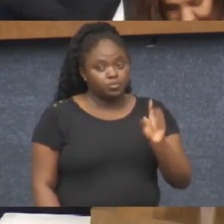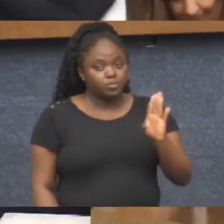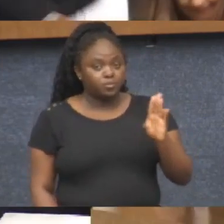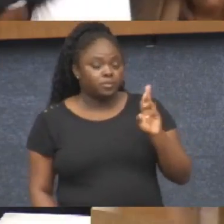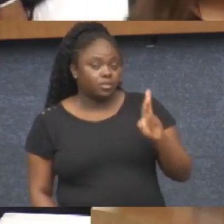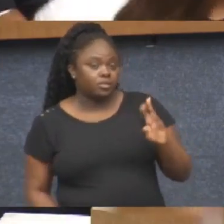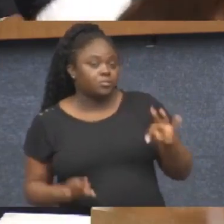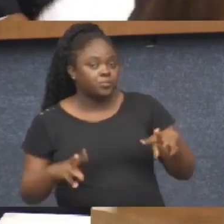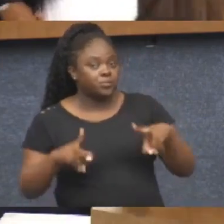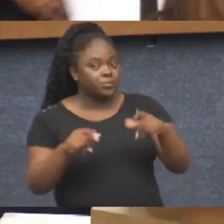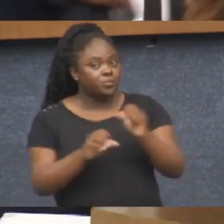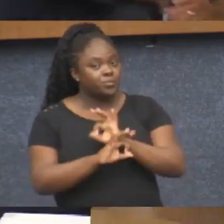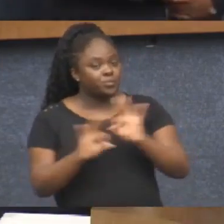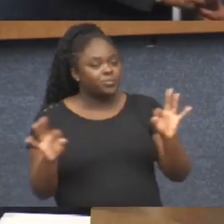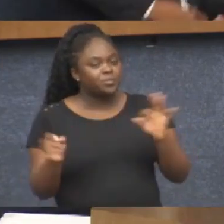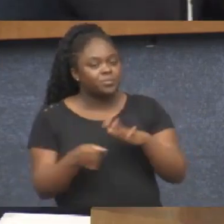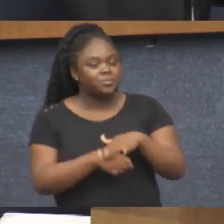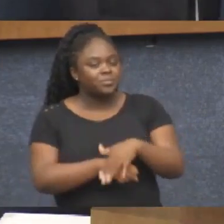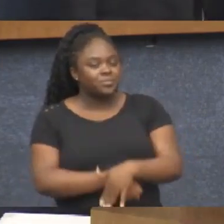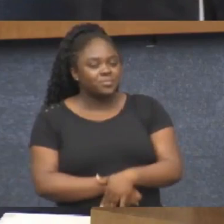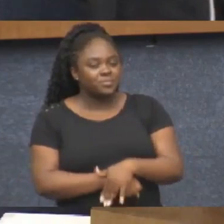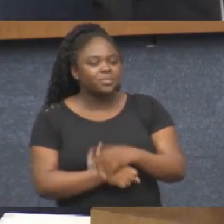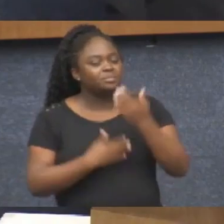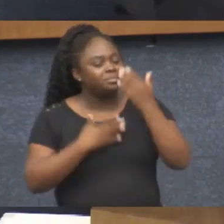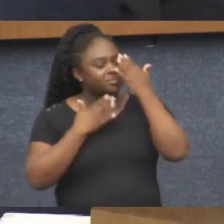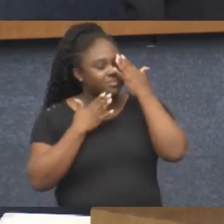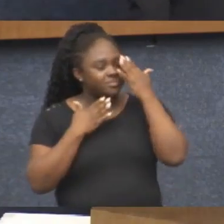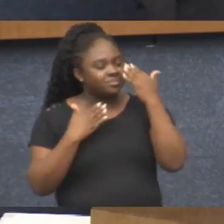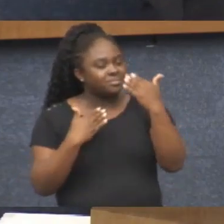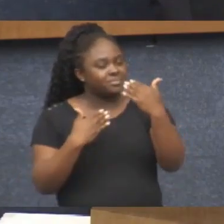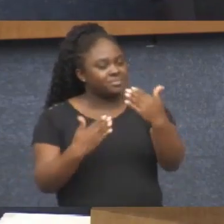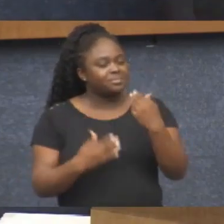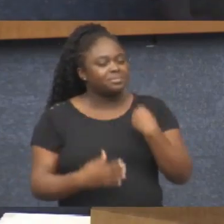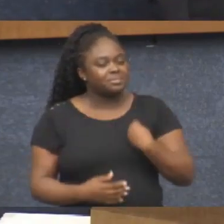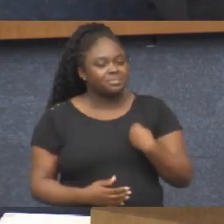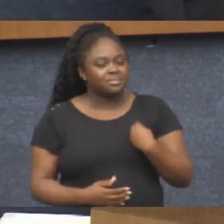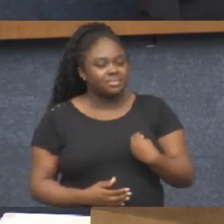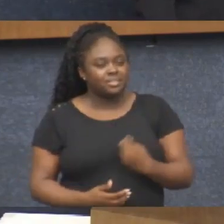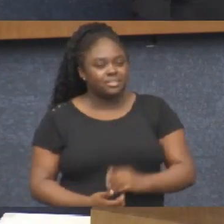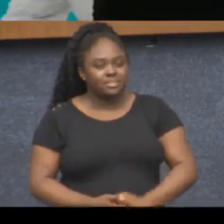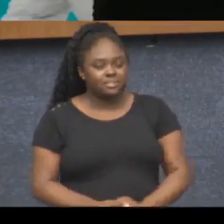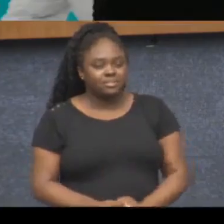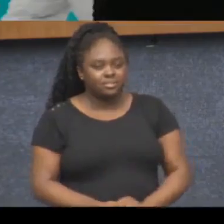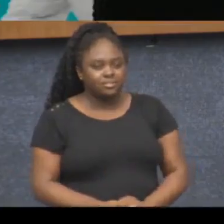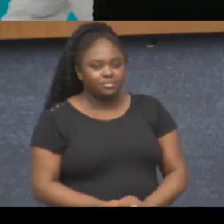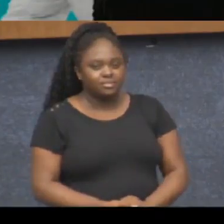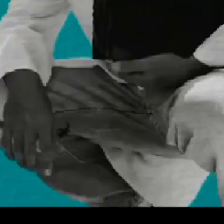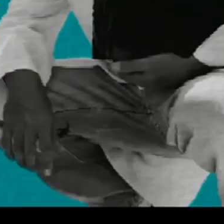www.cmbh.mg.gov.br. A todos uma ótima noite e o nosso muito obrigado pela presença.